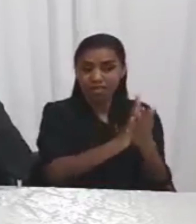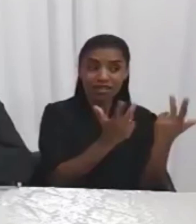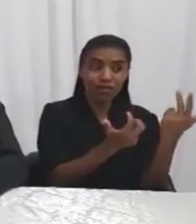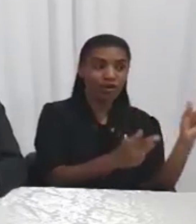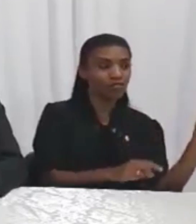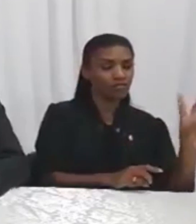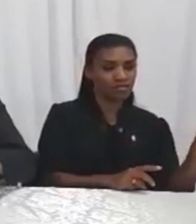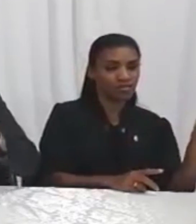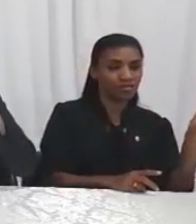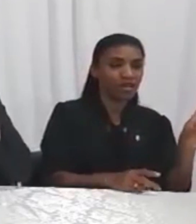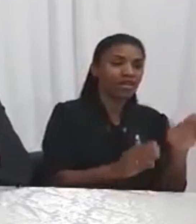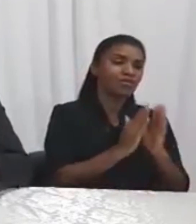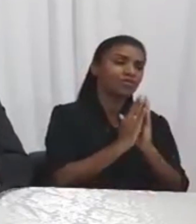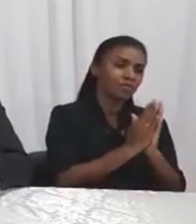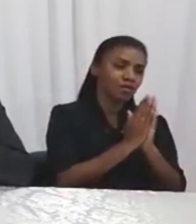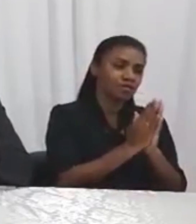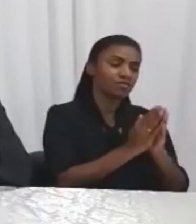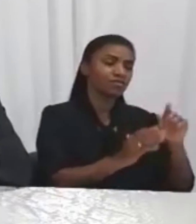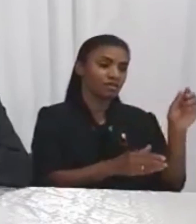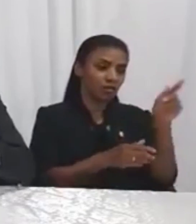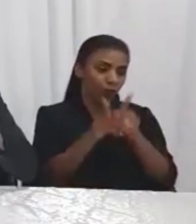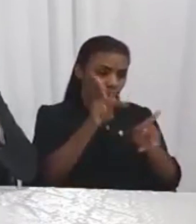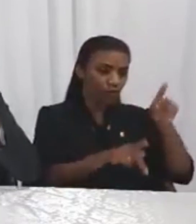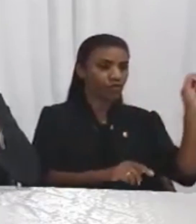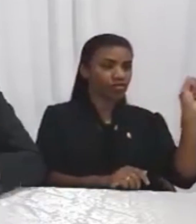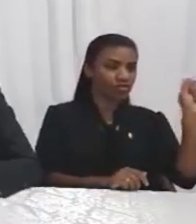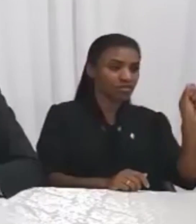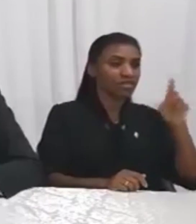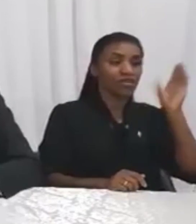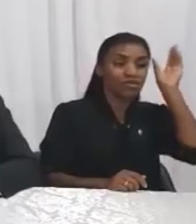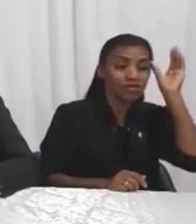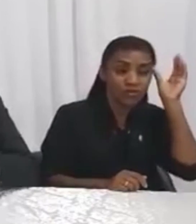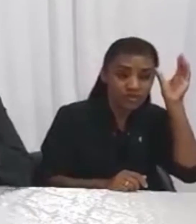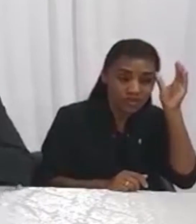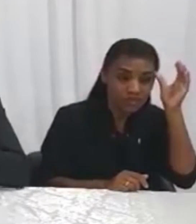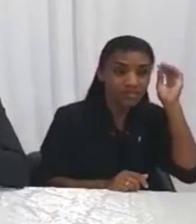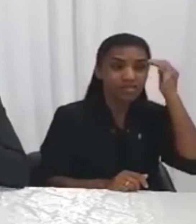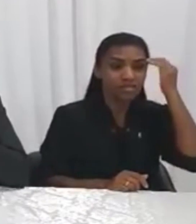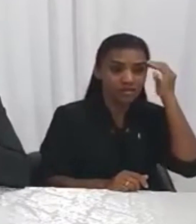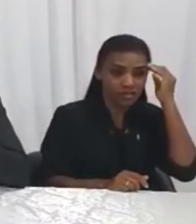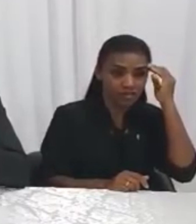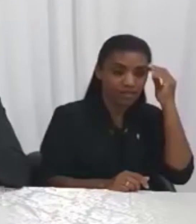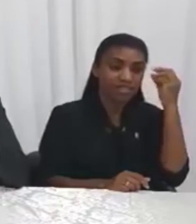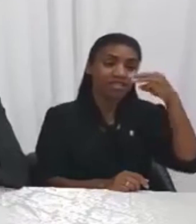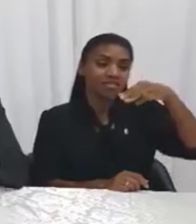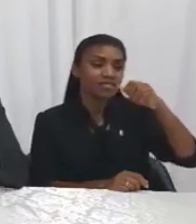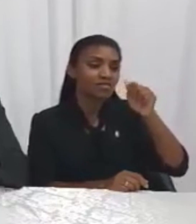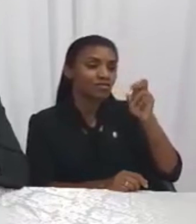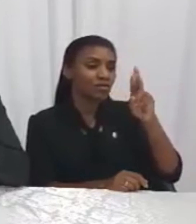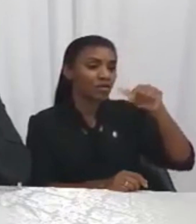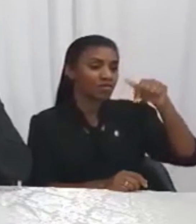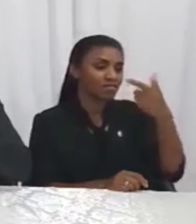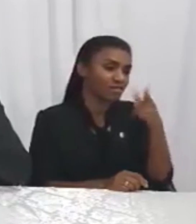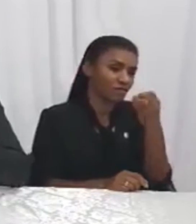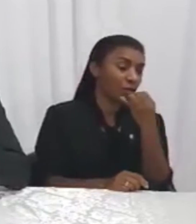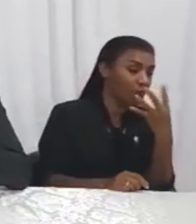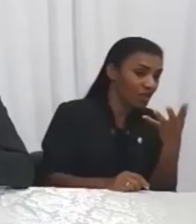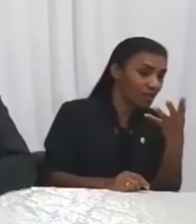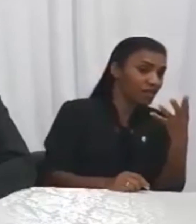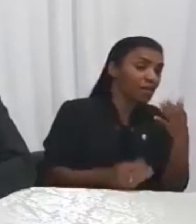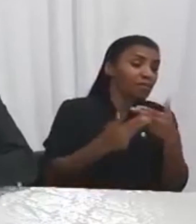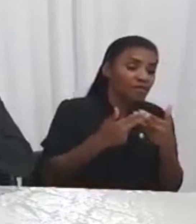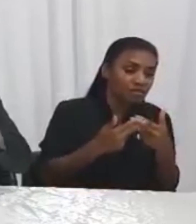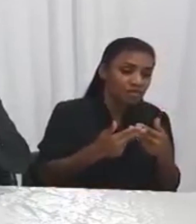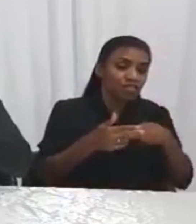nossos irmãos argentinos se conscientizem disso, né? Se o Macri não está indo bem, paciência até. Vai lutar